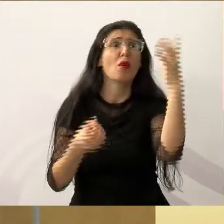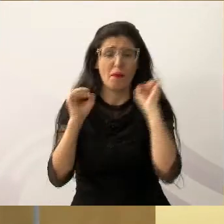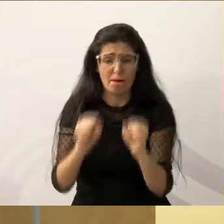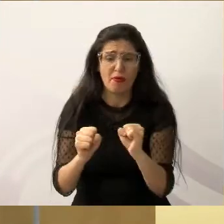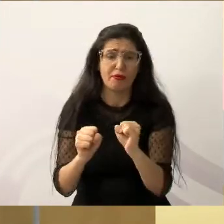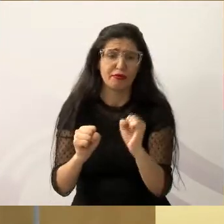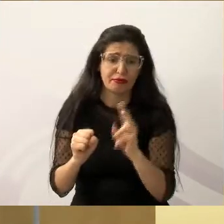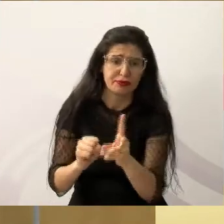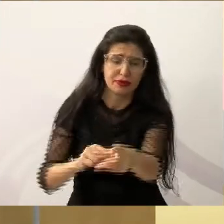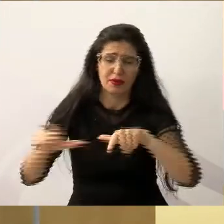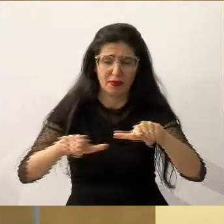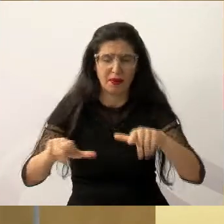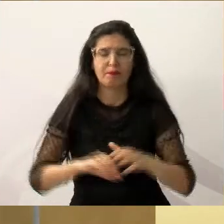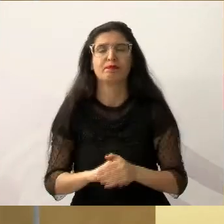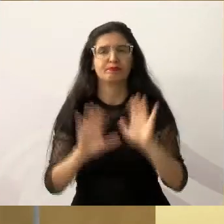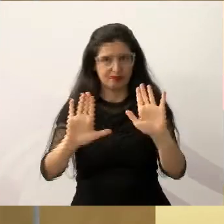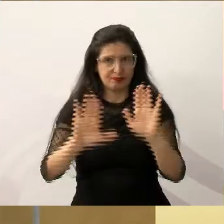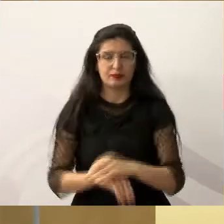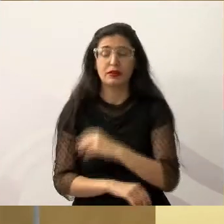do auxílio será de